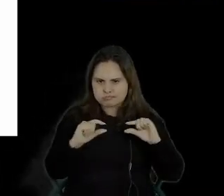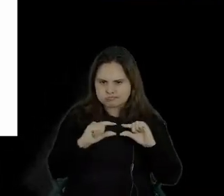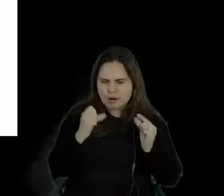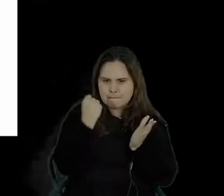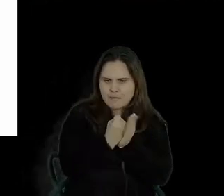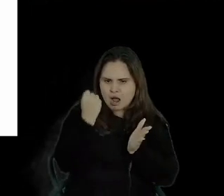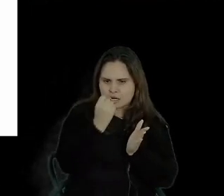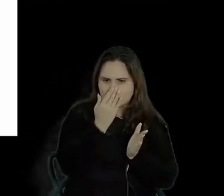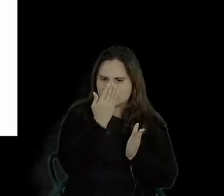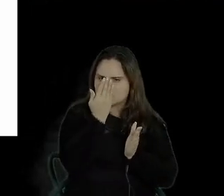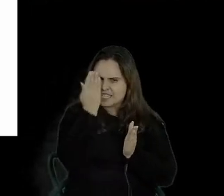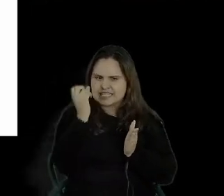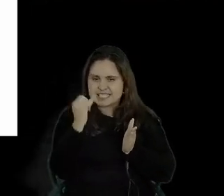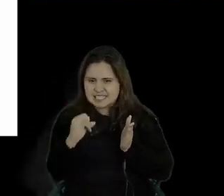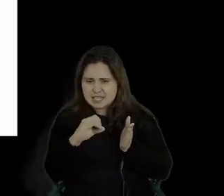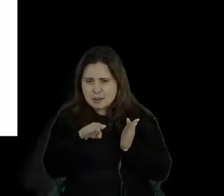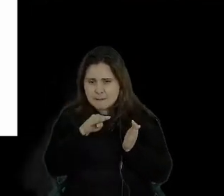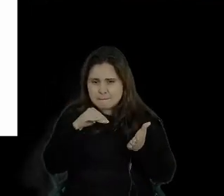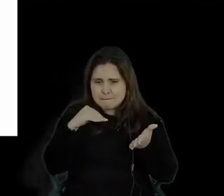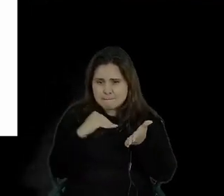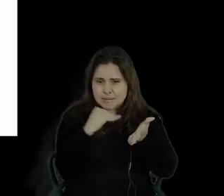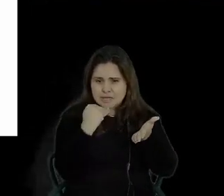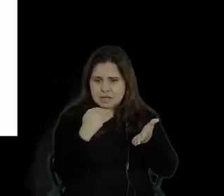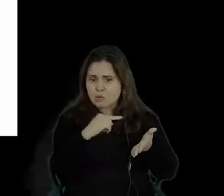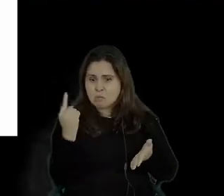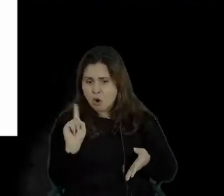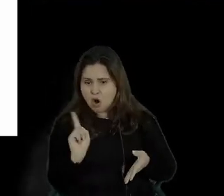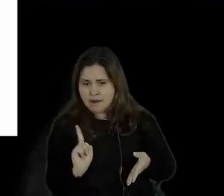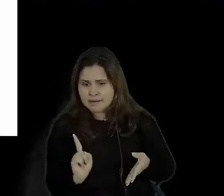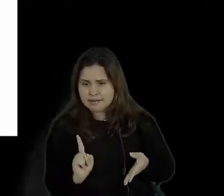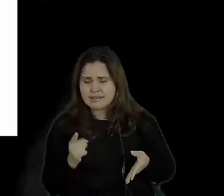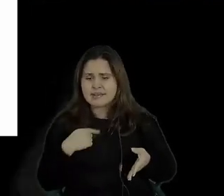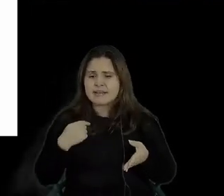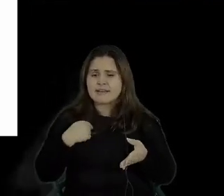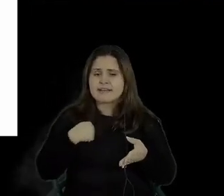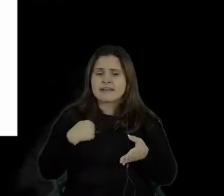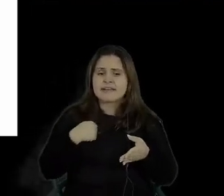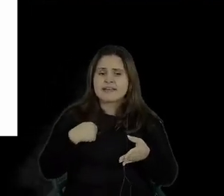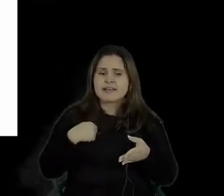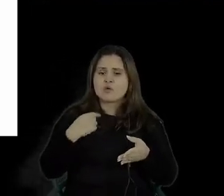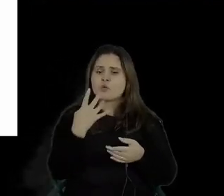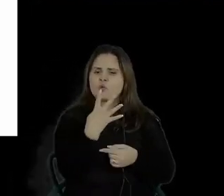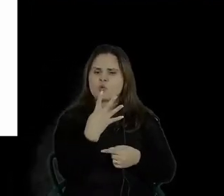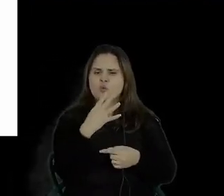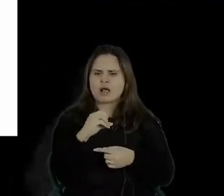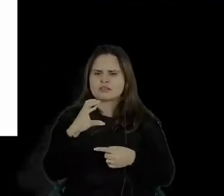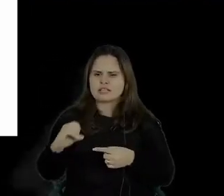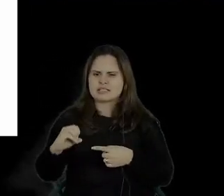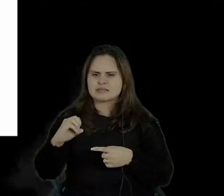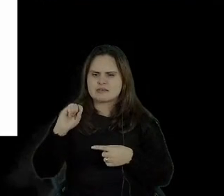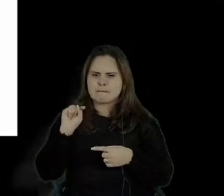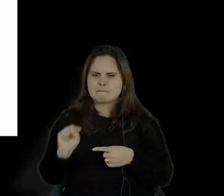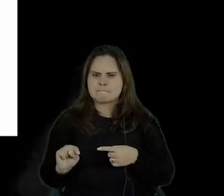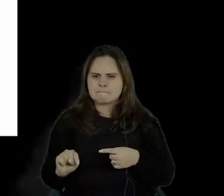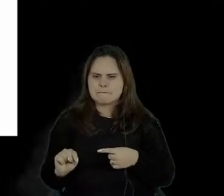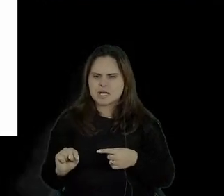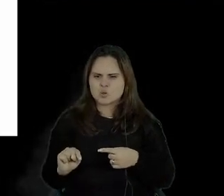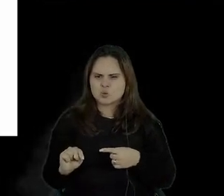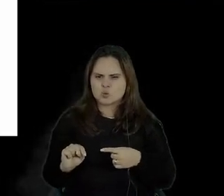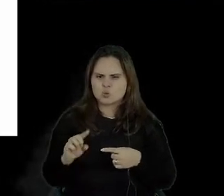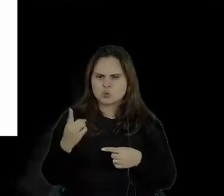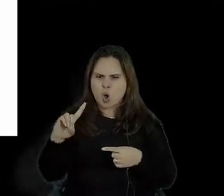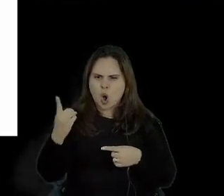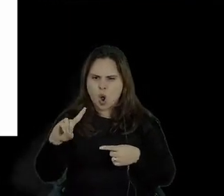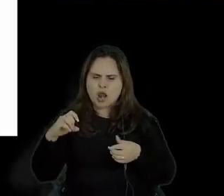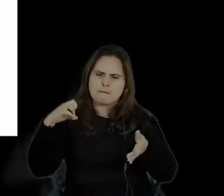de quina a pessoa não vai morrer? Será que eu preciso ficar gastando 400 mil dólares em cada batida? Ou eu